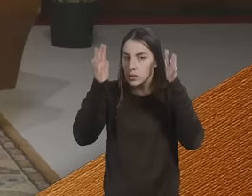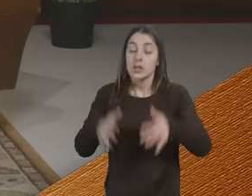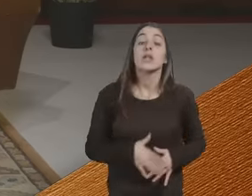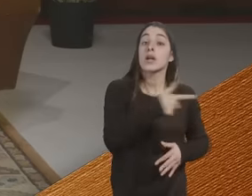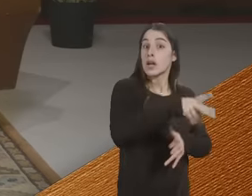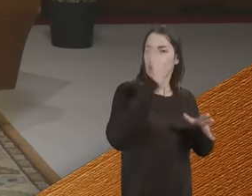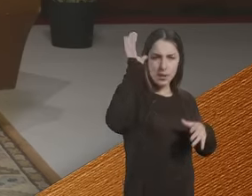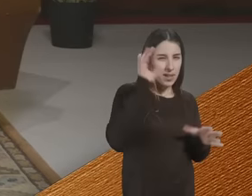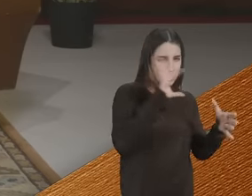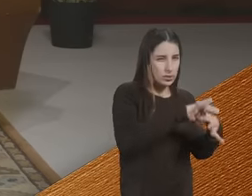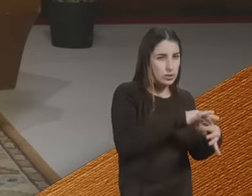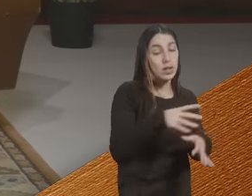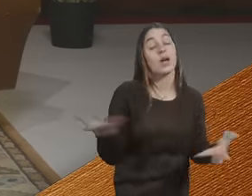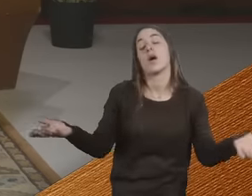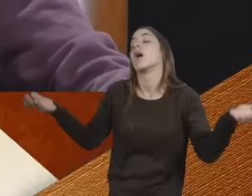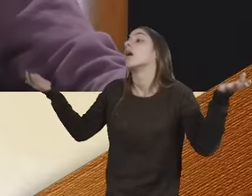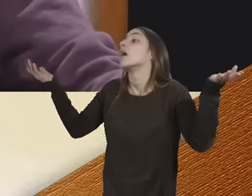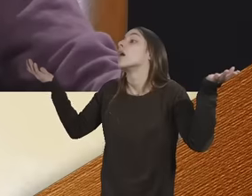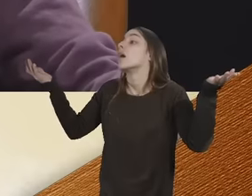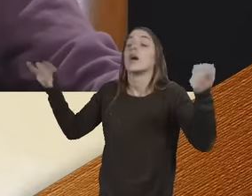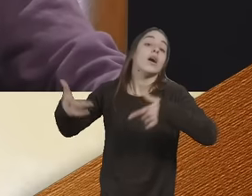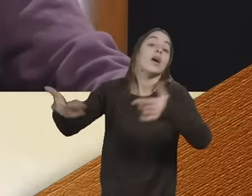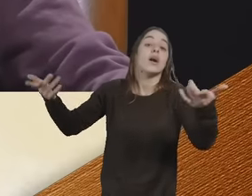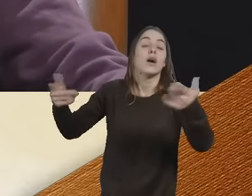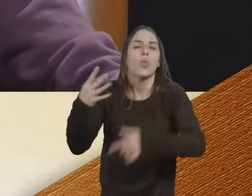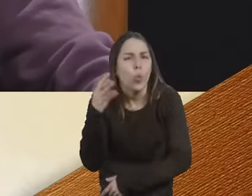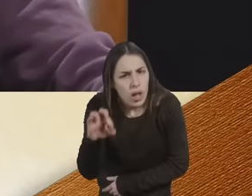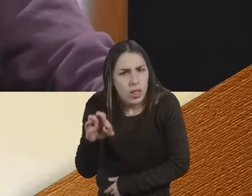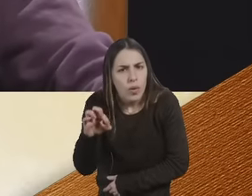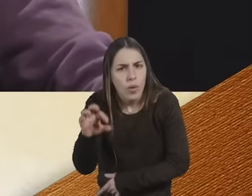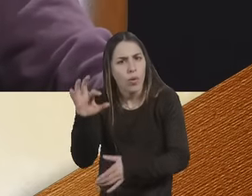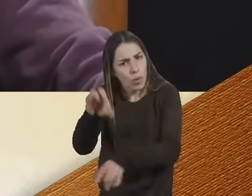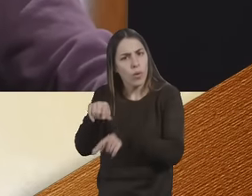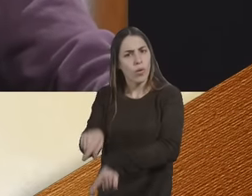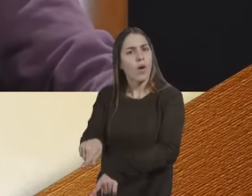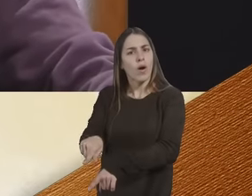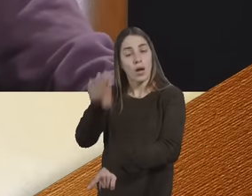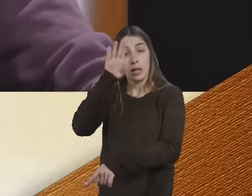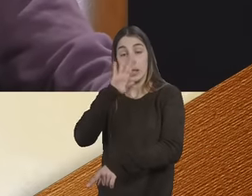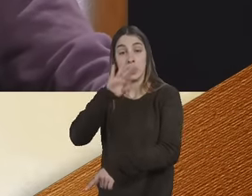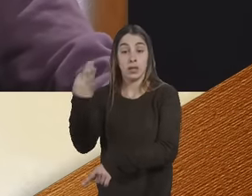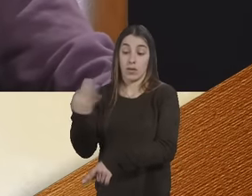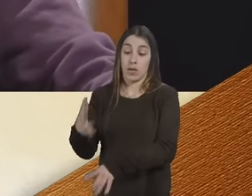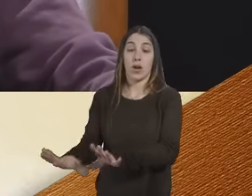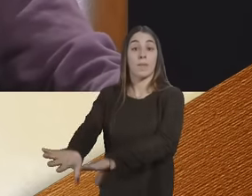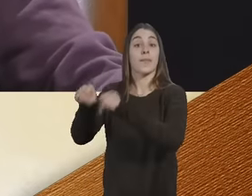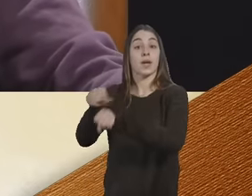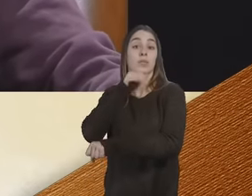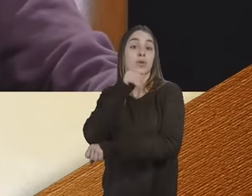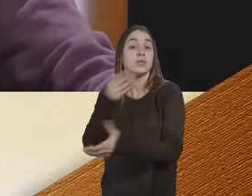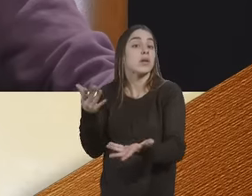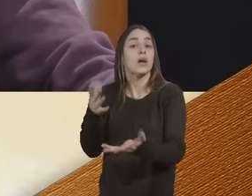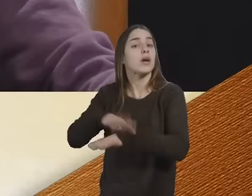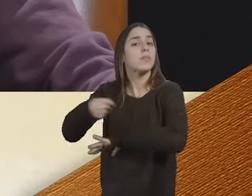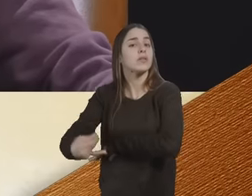aos animais? Mais em relação ao assassino, que é assim, 8 pingus, Vitor. Se a gente não foi apanhado pelas autoridades, mais tarde ou mais cedo é apanhado